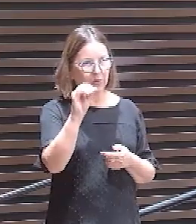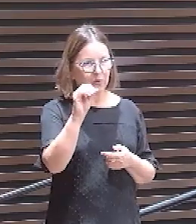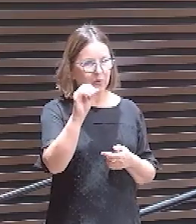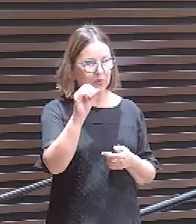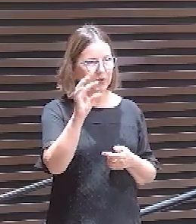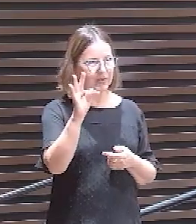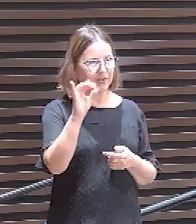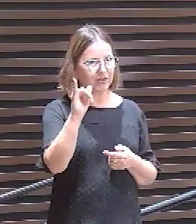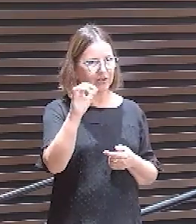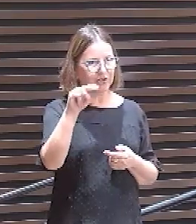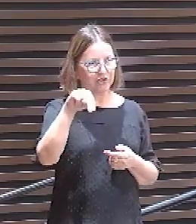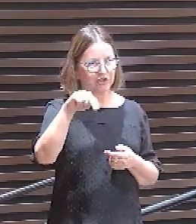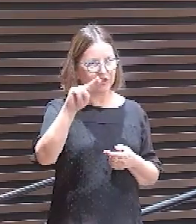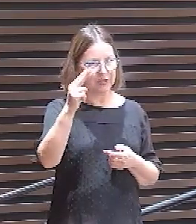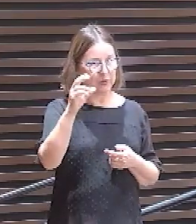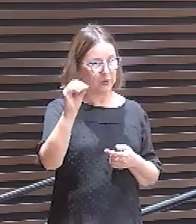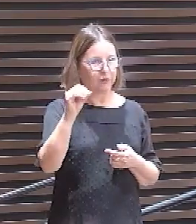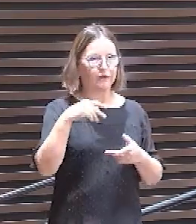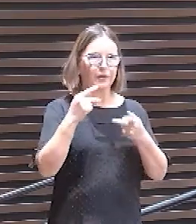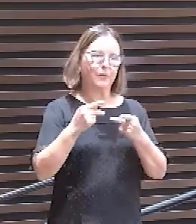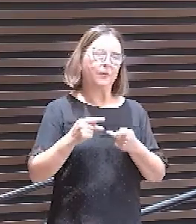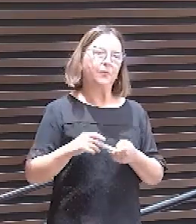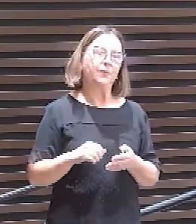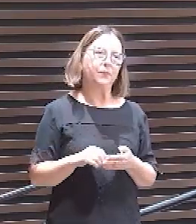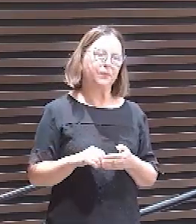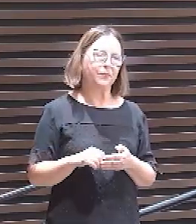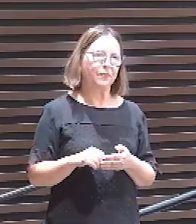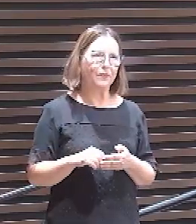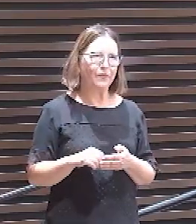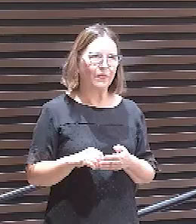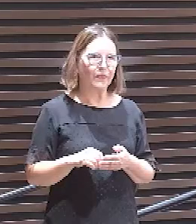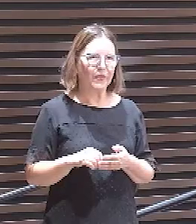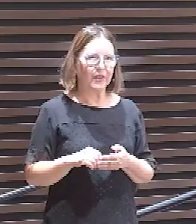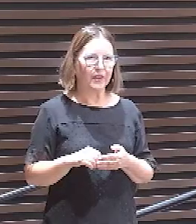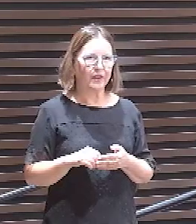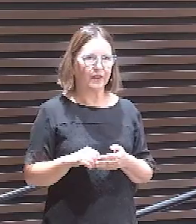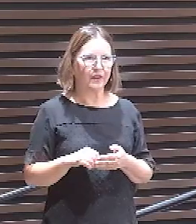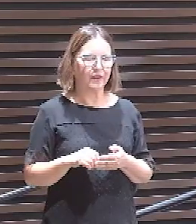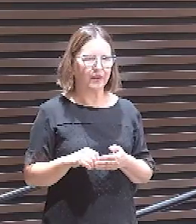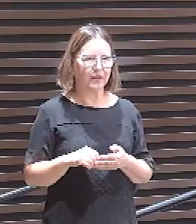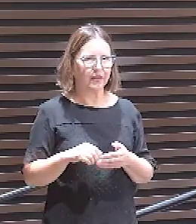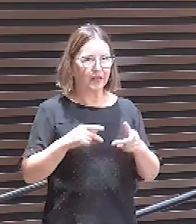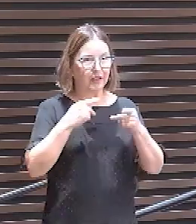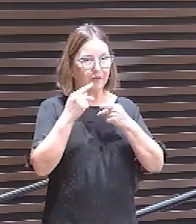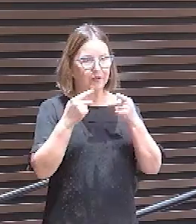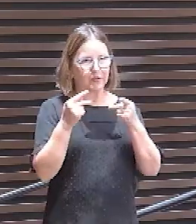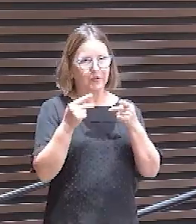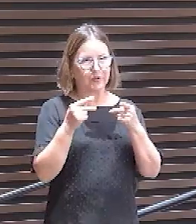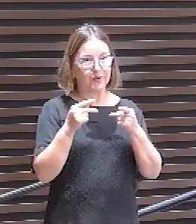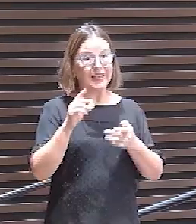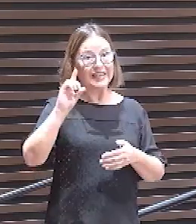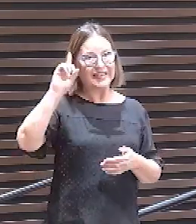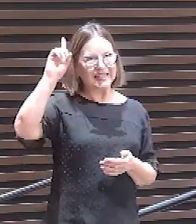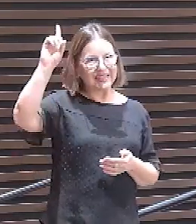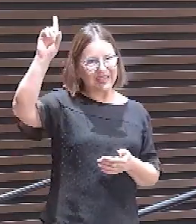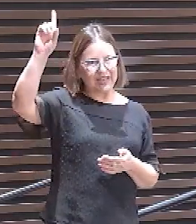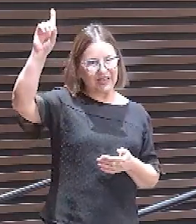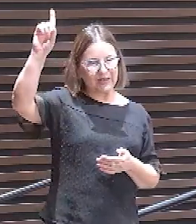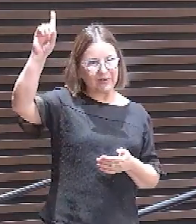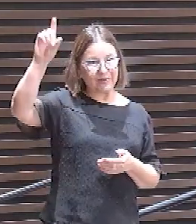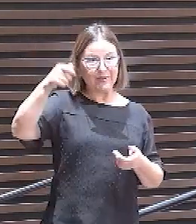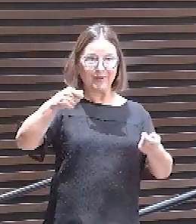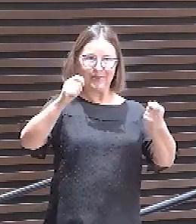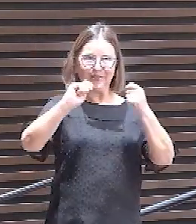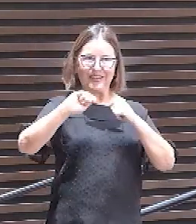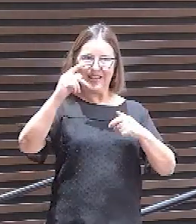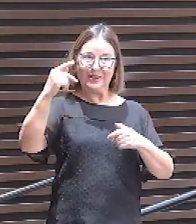Ele diz assim, Agostinho de Hipona, ele foi preciso, ele disse assim, Deus nos dá a